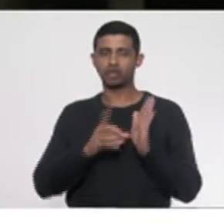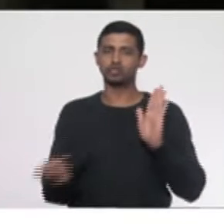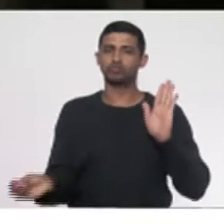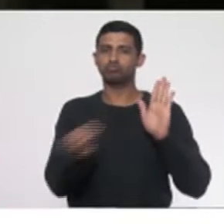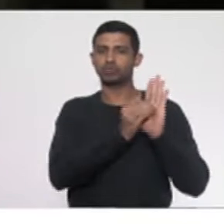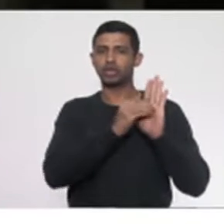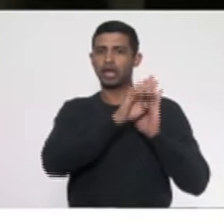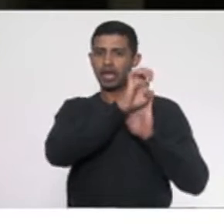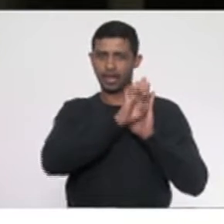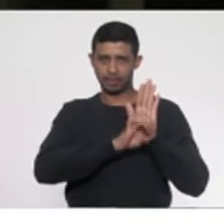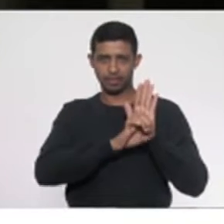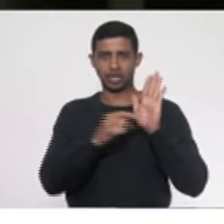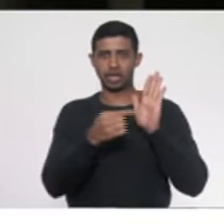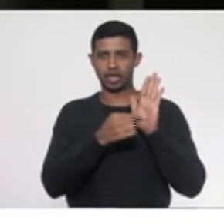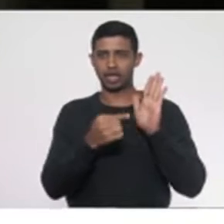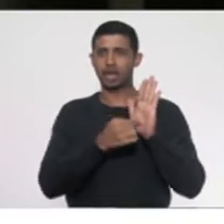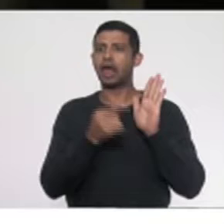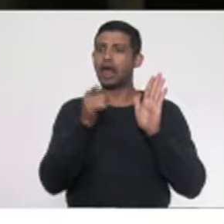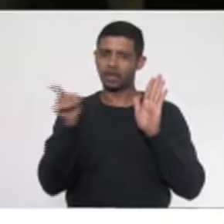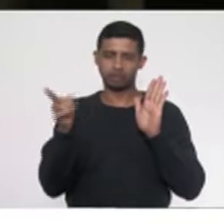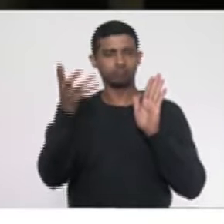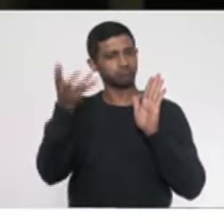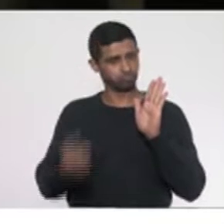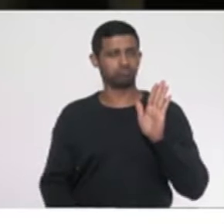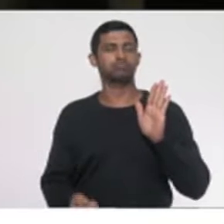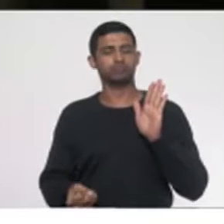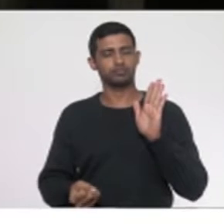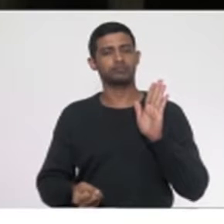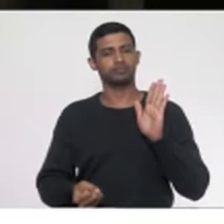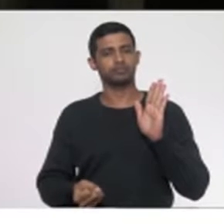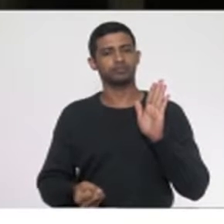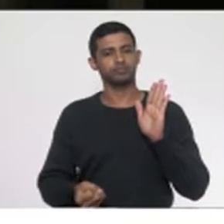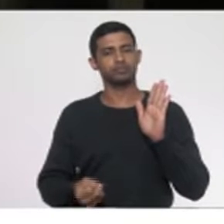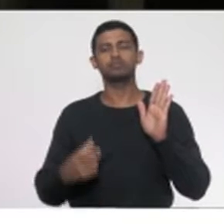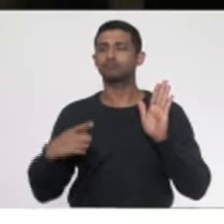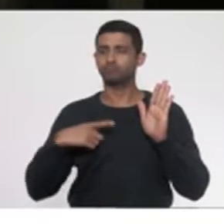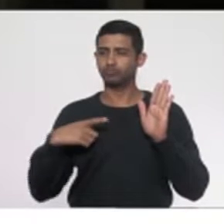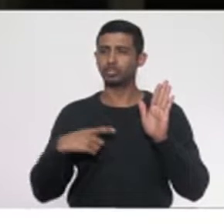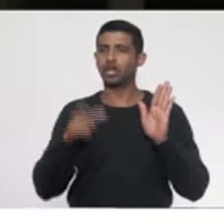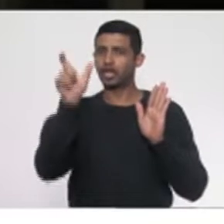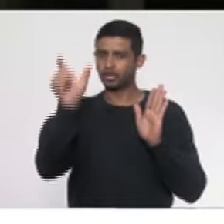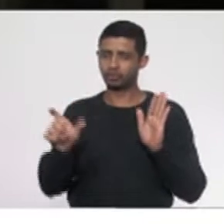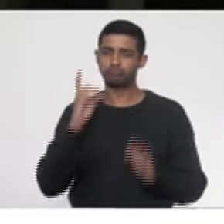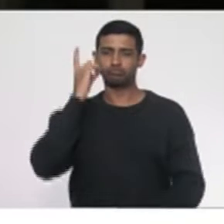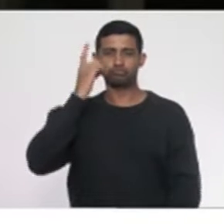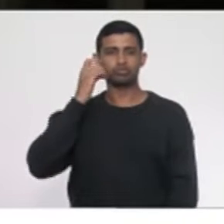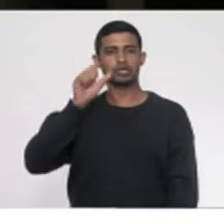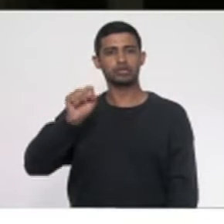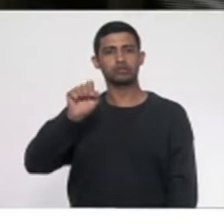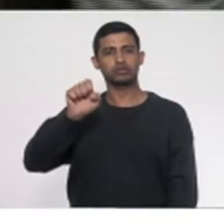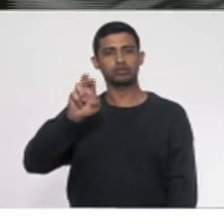emenda acatada que tem, doutor Serginho, um vício